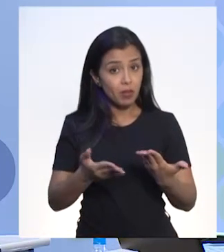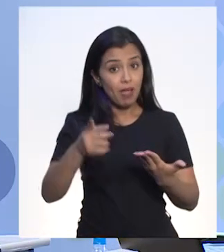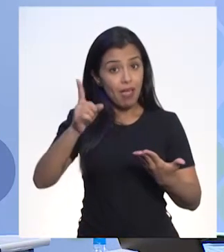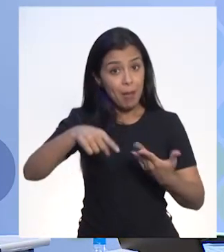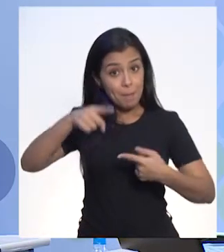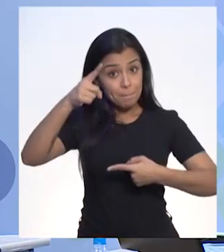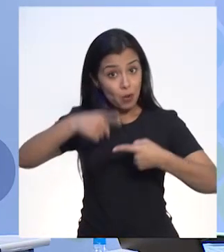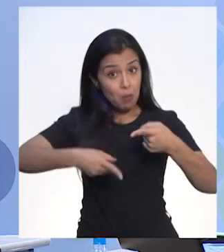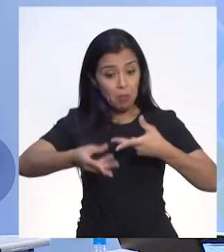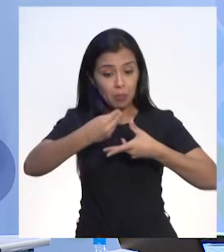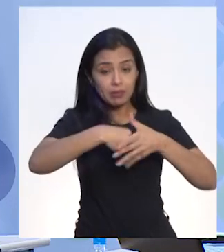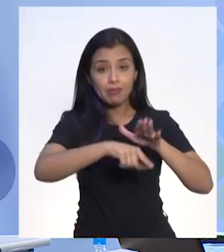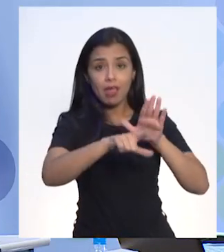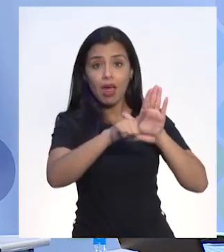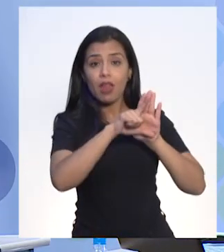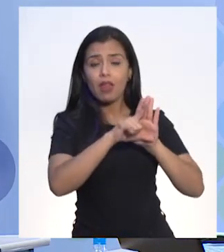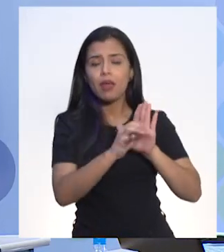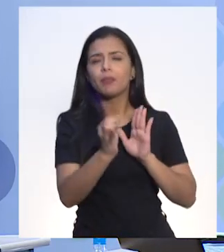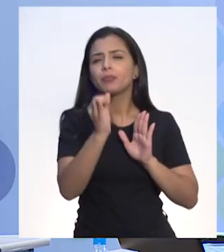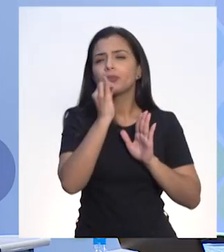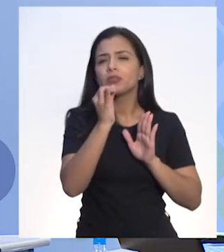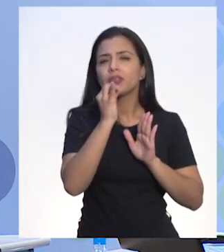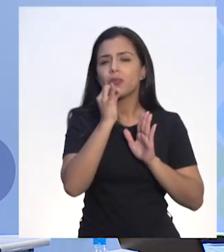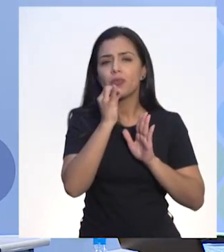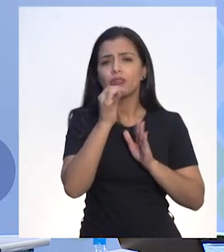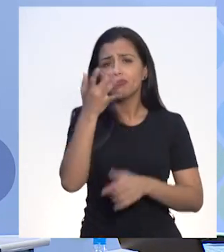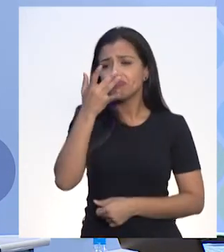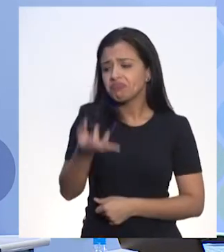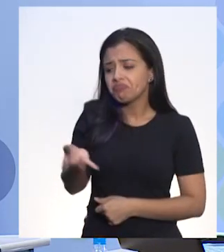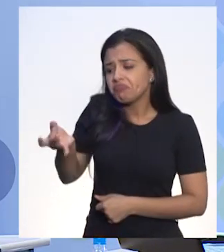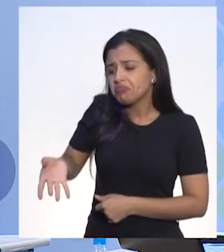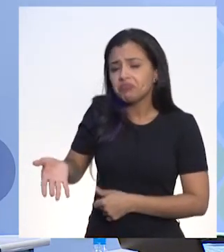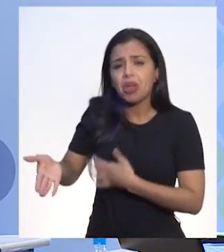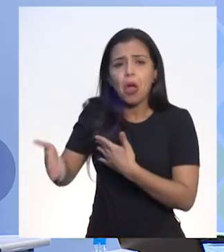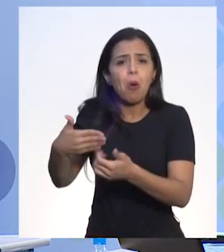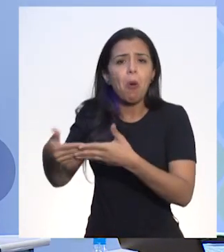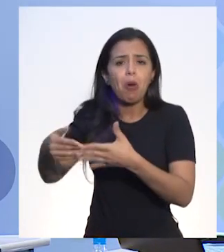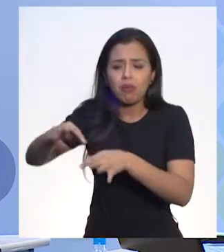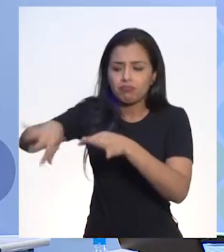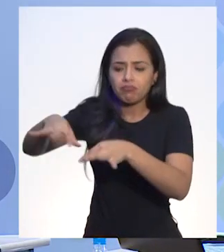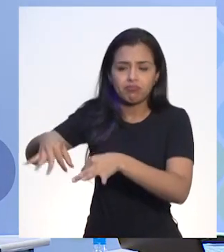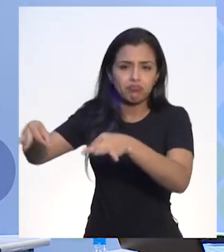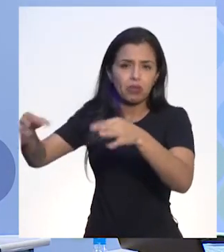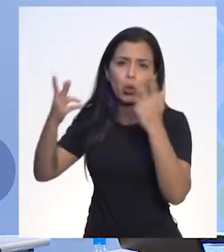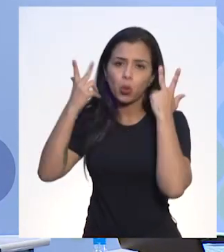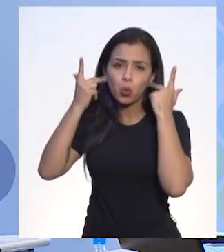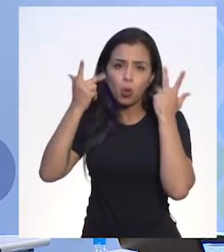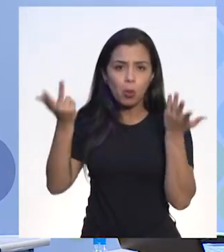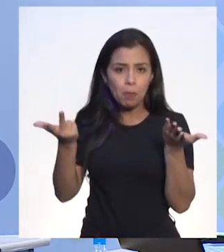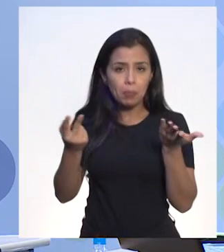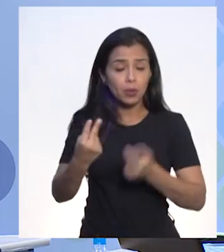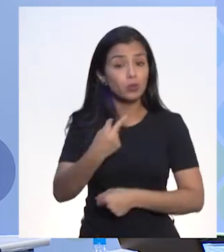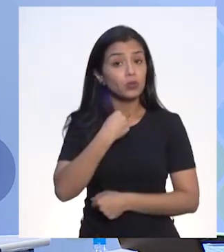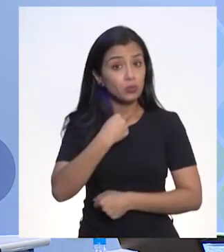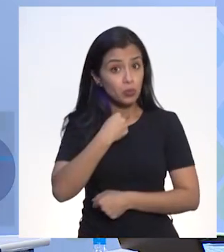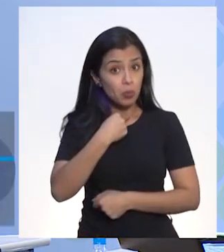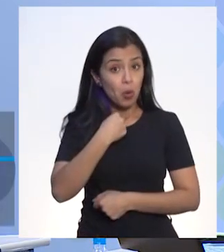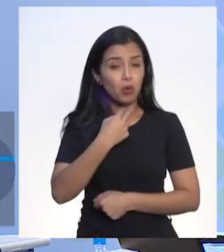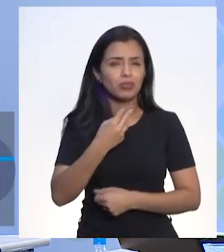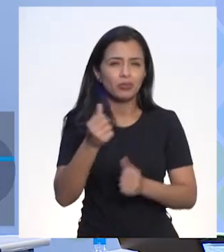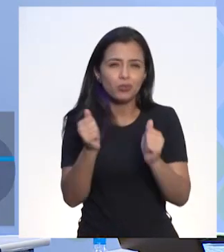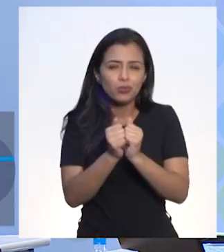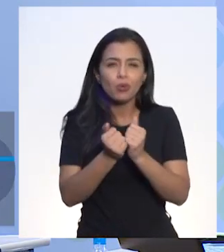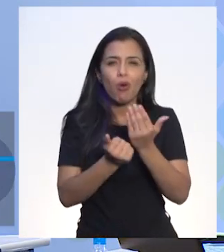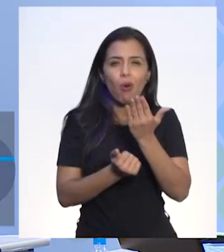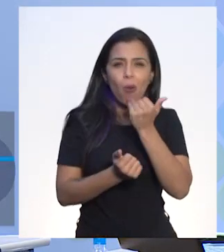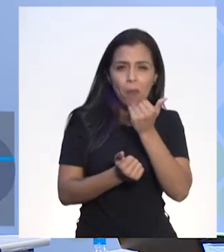por lei de ser colocados aí, né, em resíduos, né, naqueles resíduos comuns, né, em material orgânico, né, que